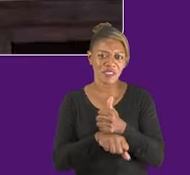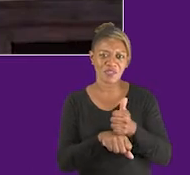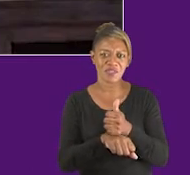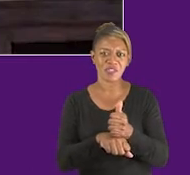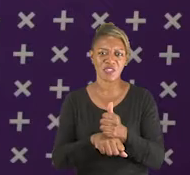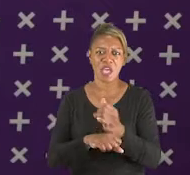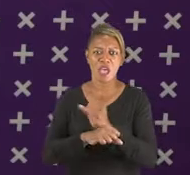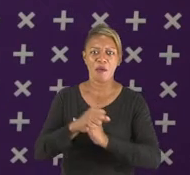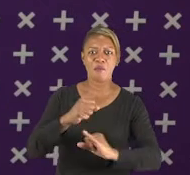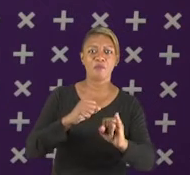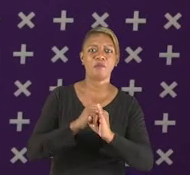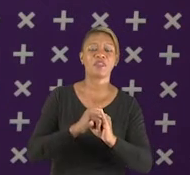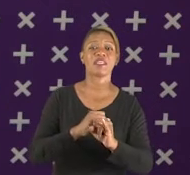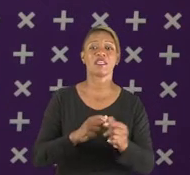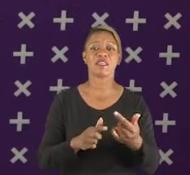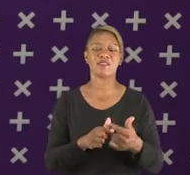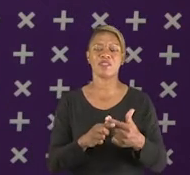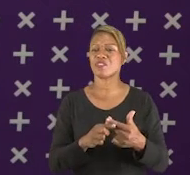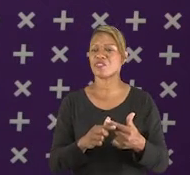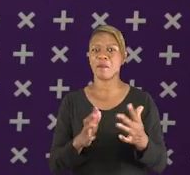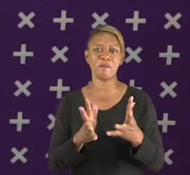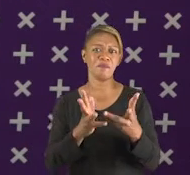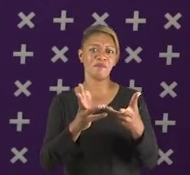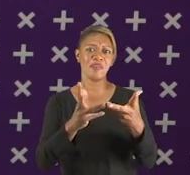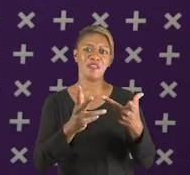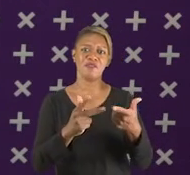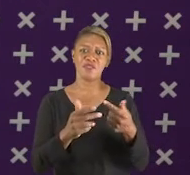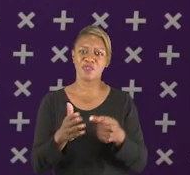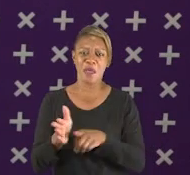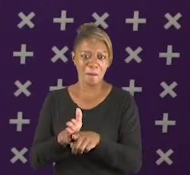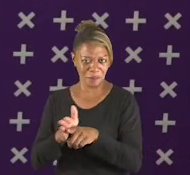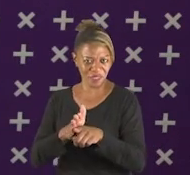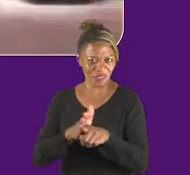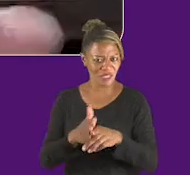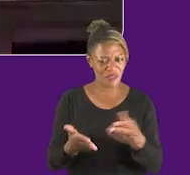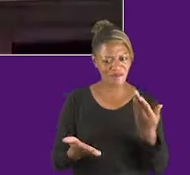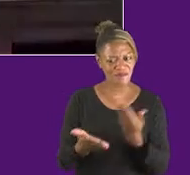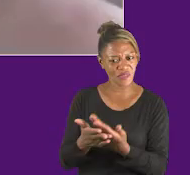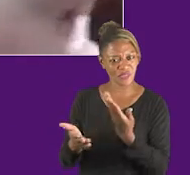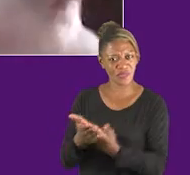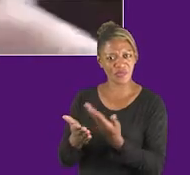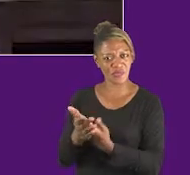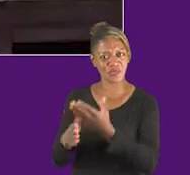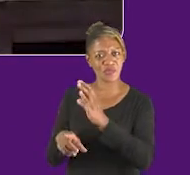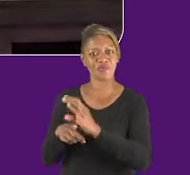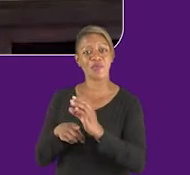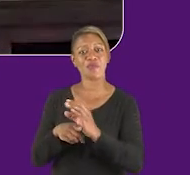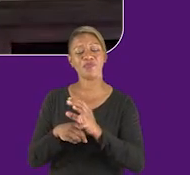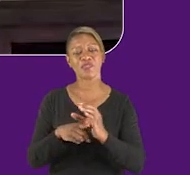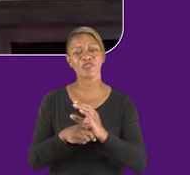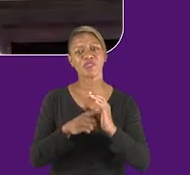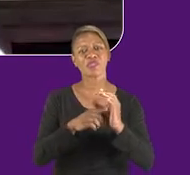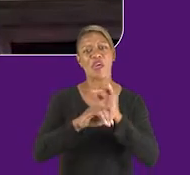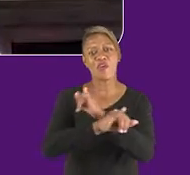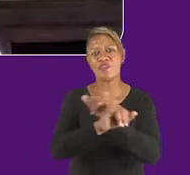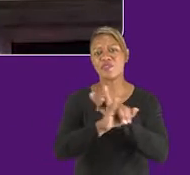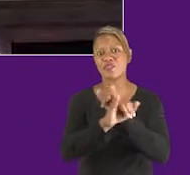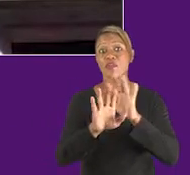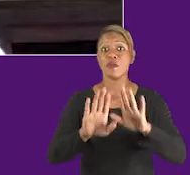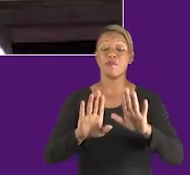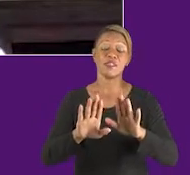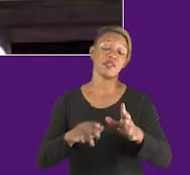internet ela é reúne cima nesse sentido né a gente e tem muita informação Esse é um outro problema